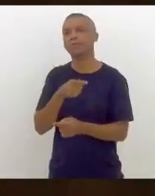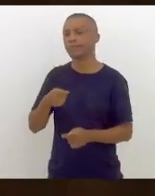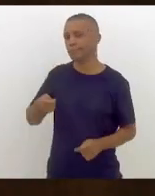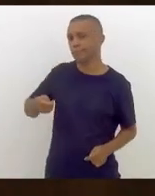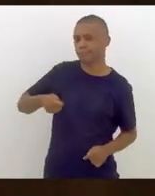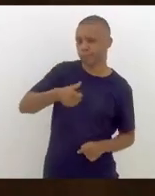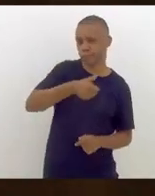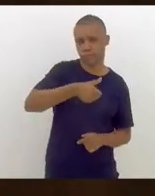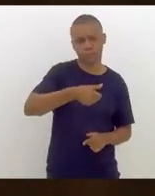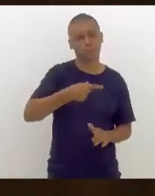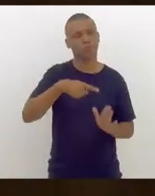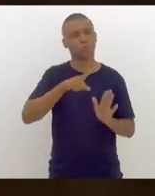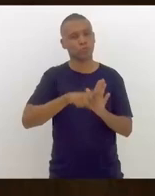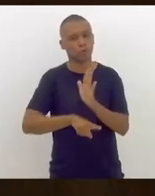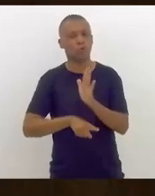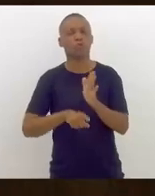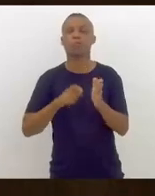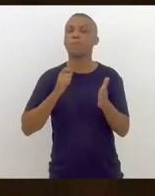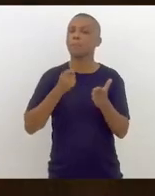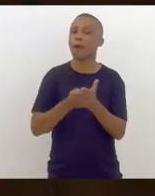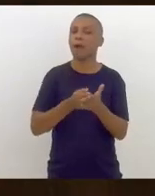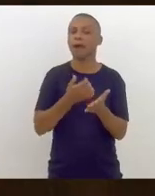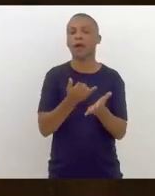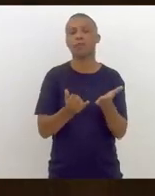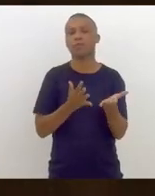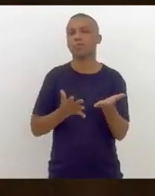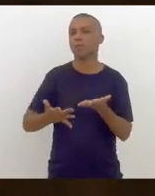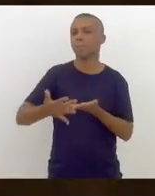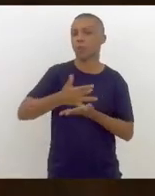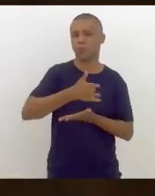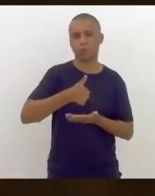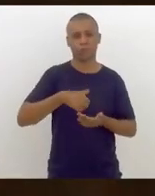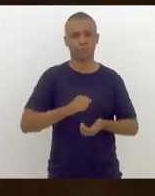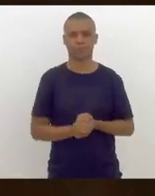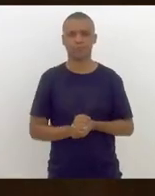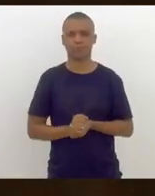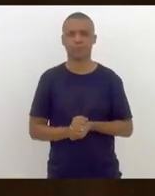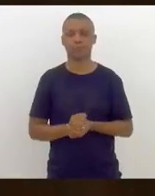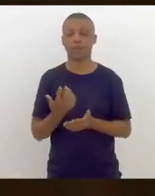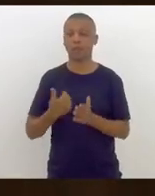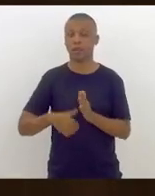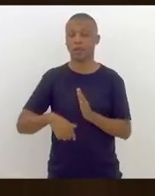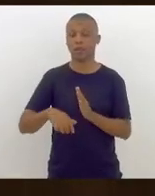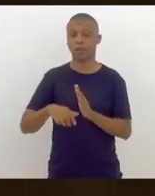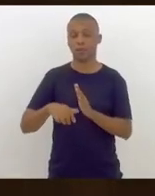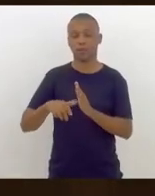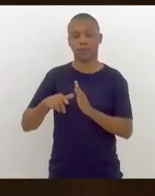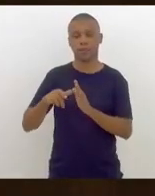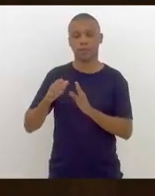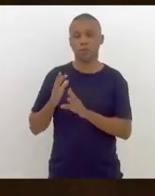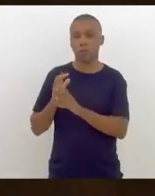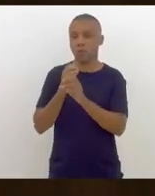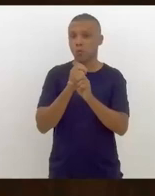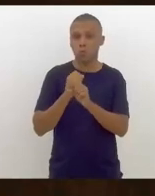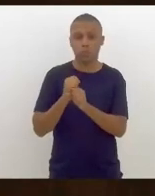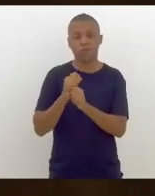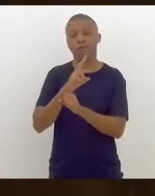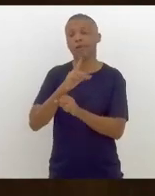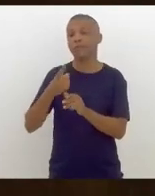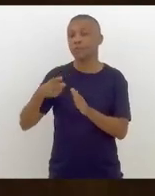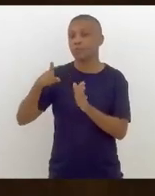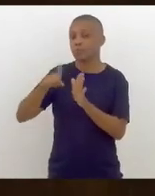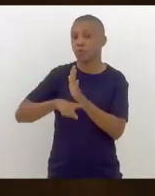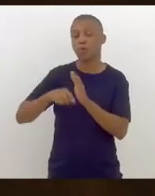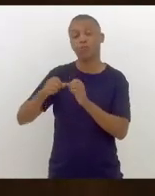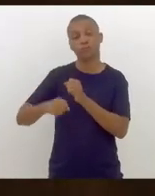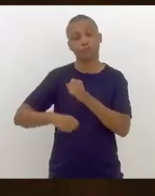primeiro Estado do Rio de Janeiro segundo o orçamento encaminhado a essa casa vai fazer uma renúncia fiscal para